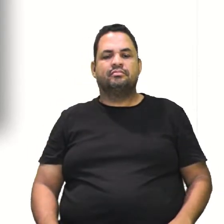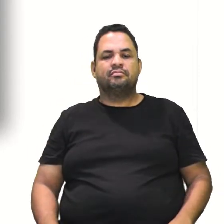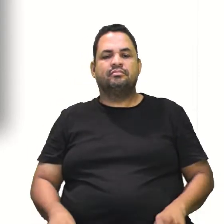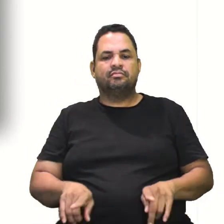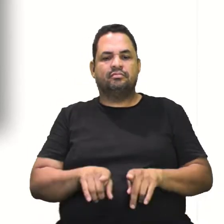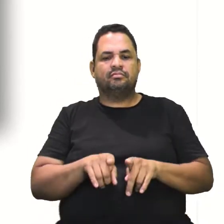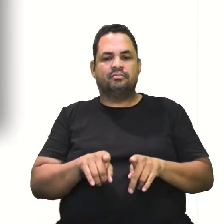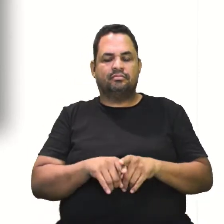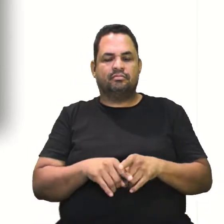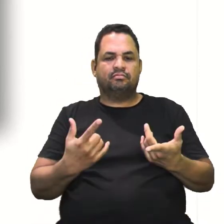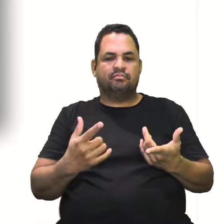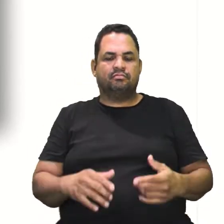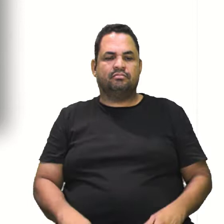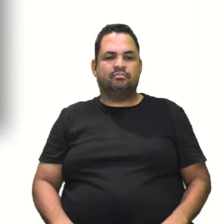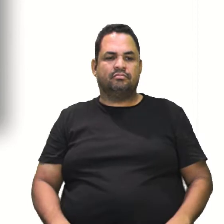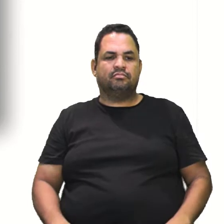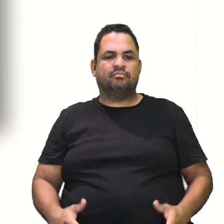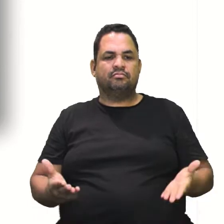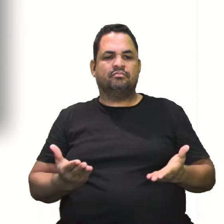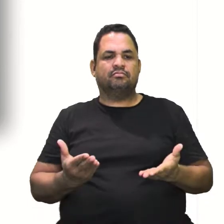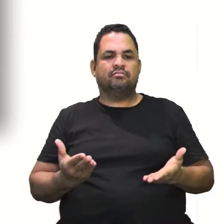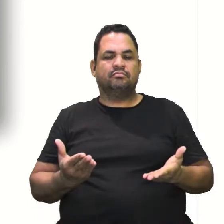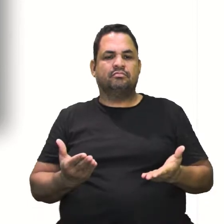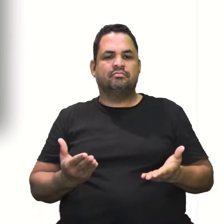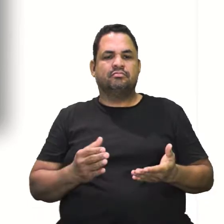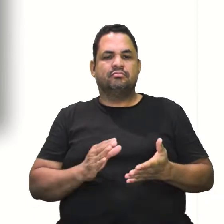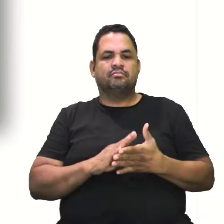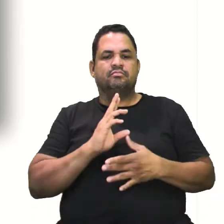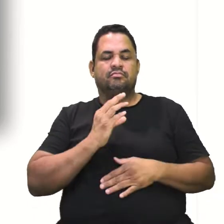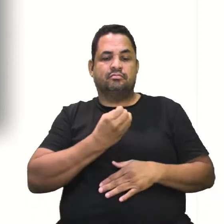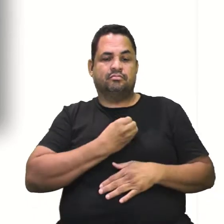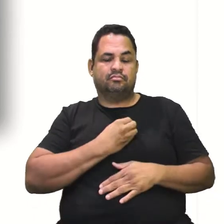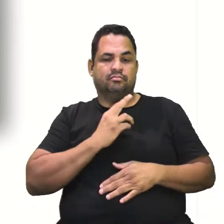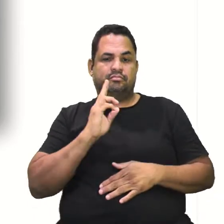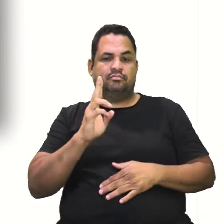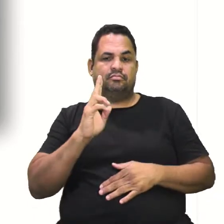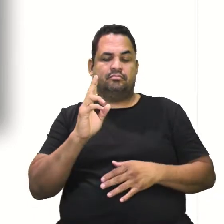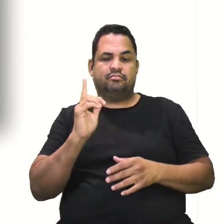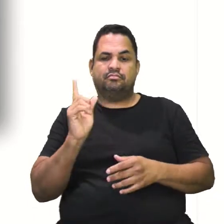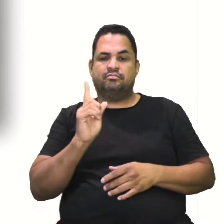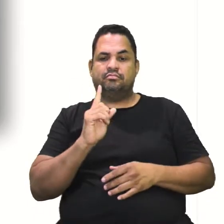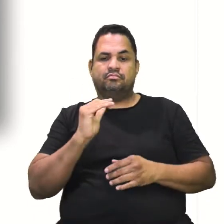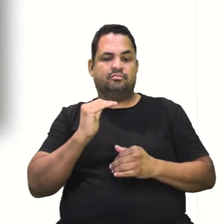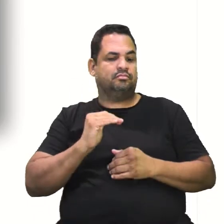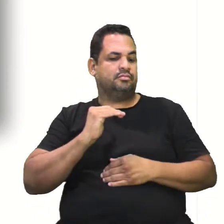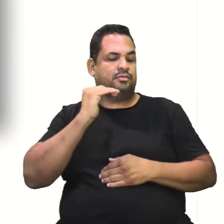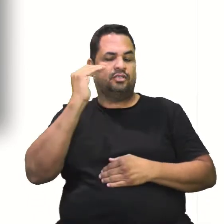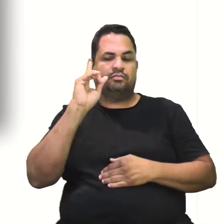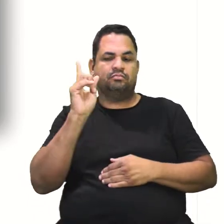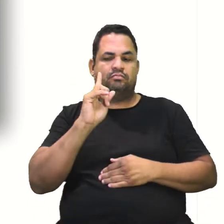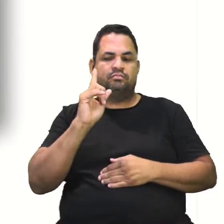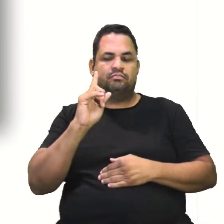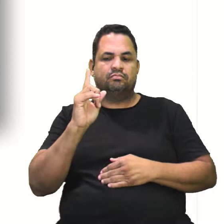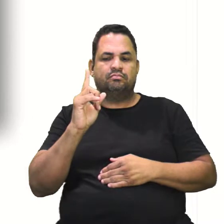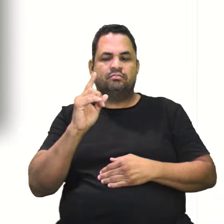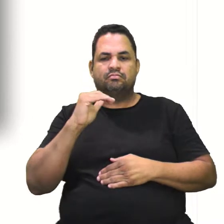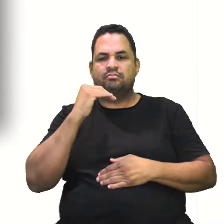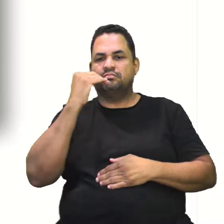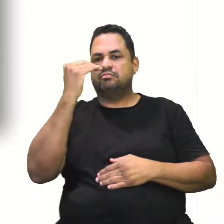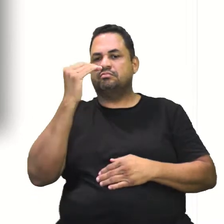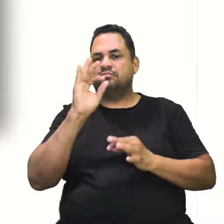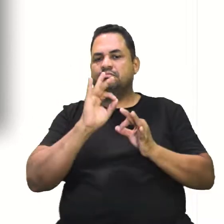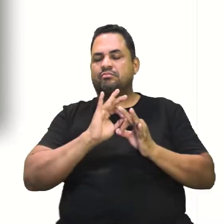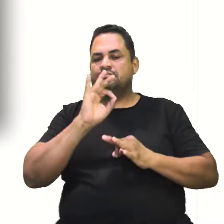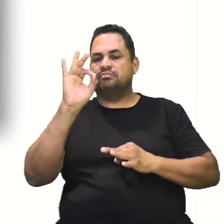também vai ter eixo, tá, gente? Agora não vai ser um número constante, só que não vai ser maior do que